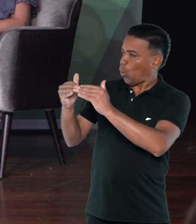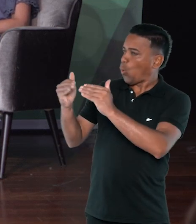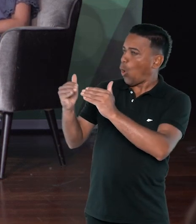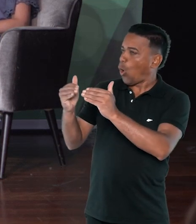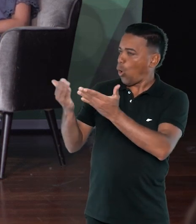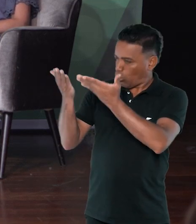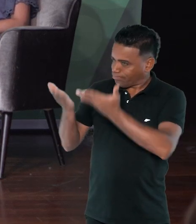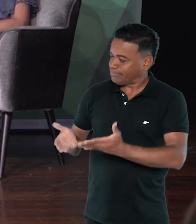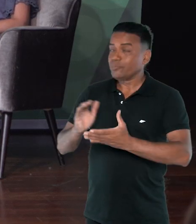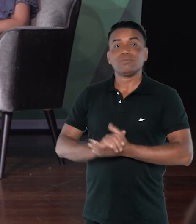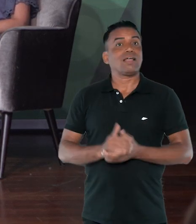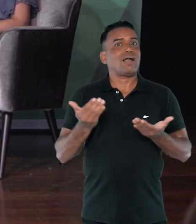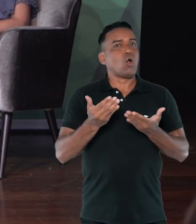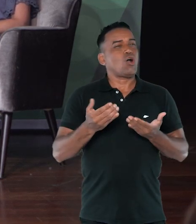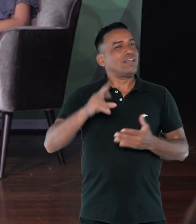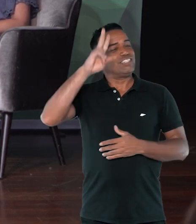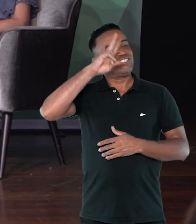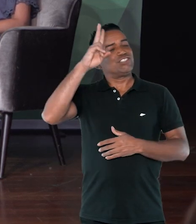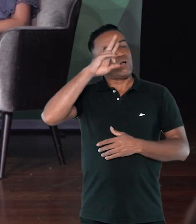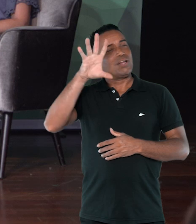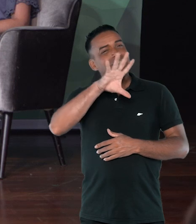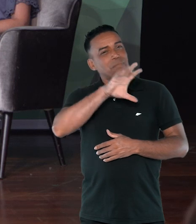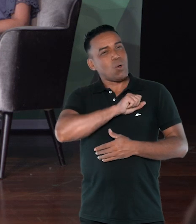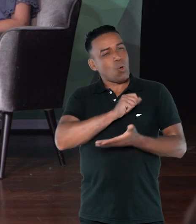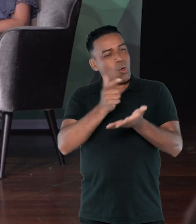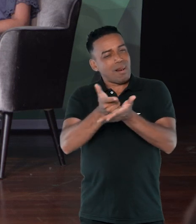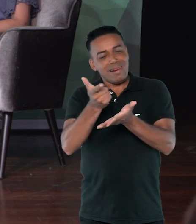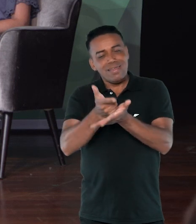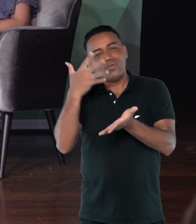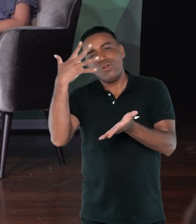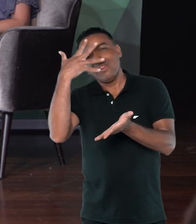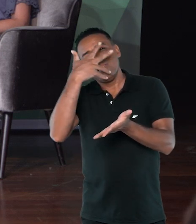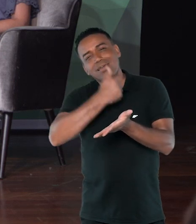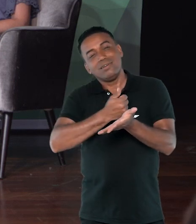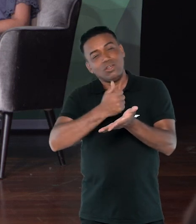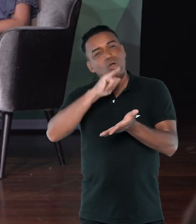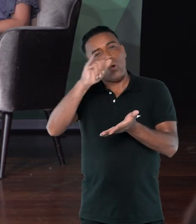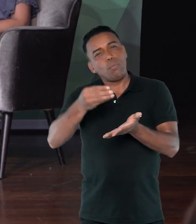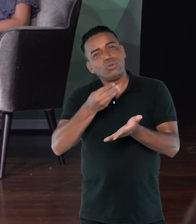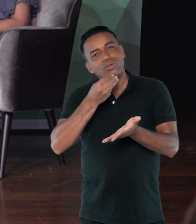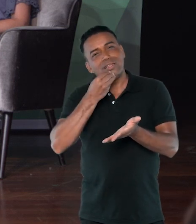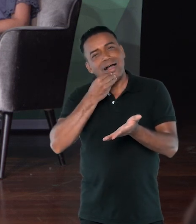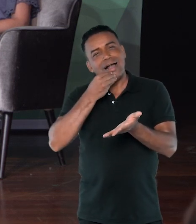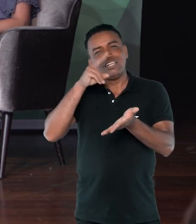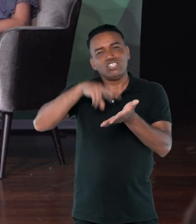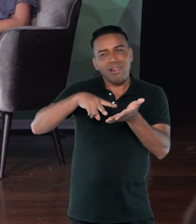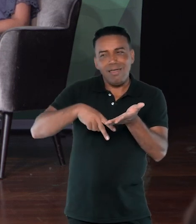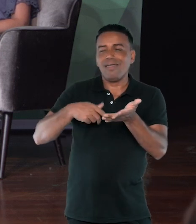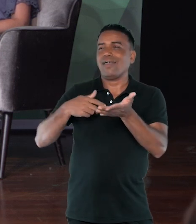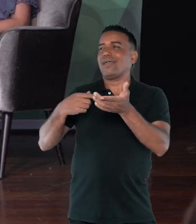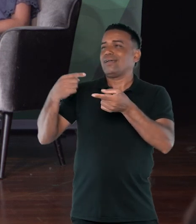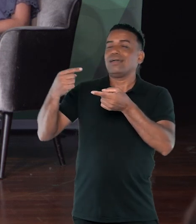entrar agora nos casos de amor, né, nesse livro lindo, que eu tive a oportunidade de trabalhar um pouco com você,